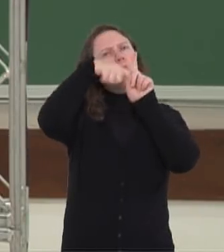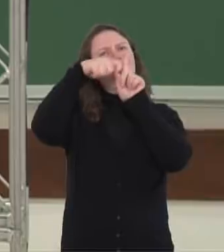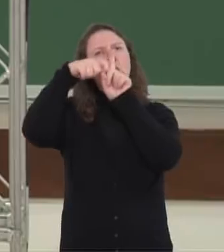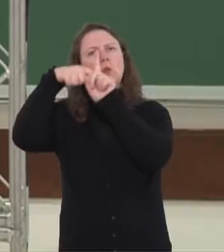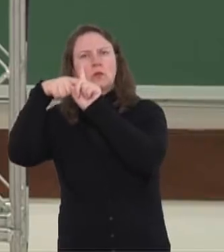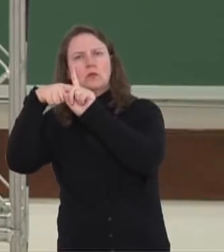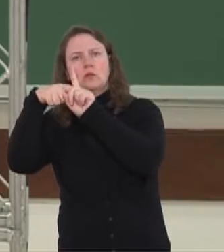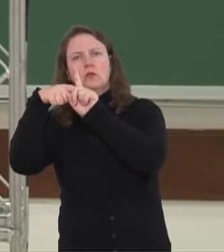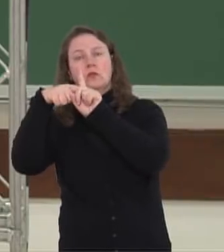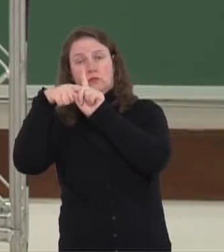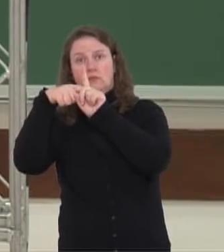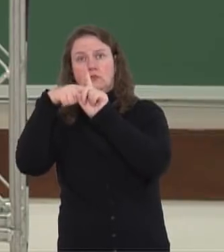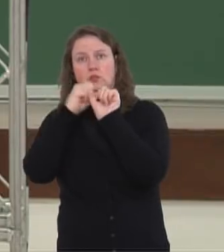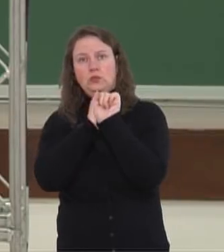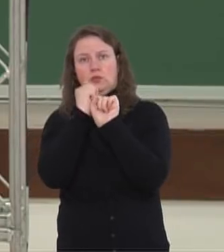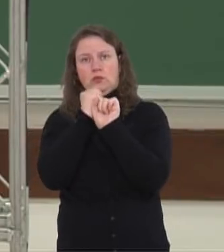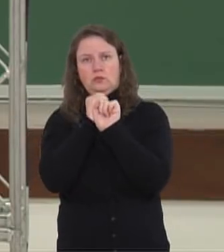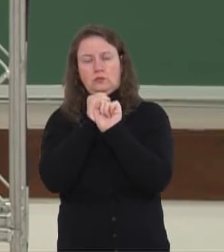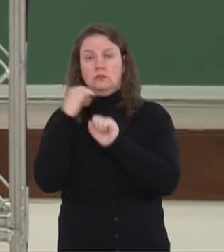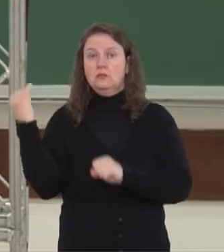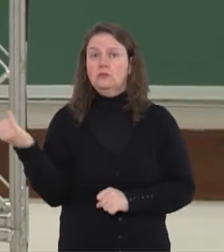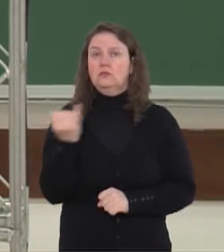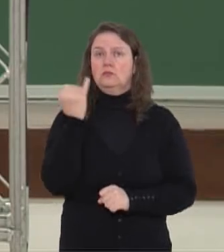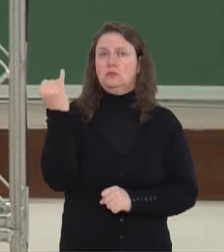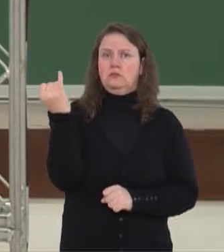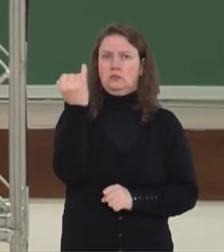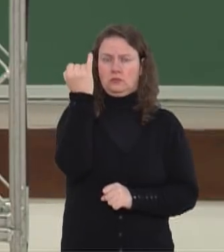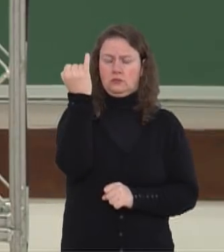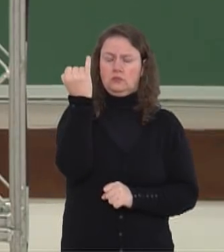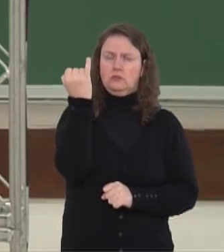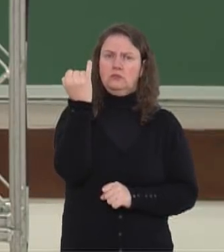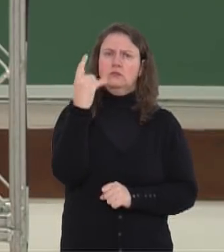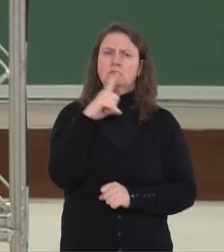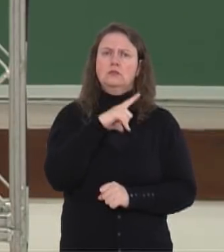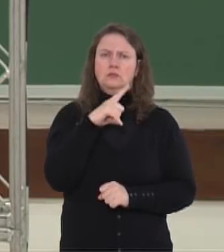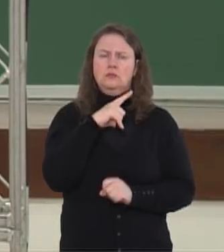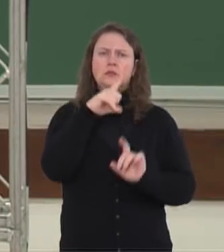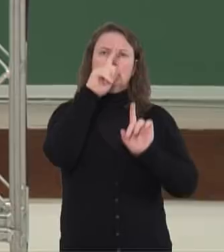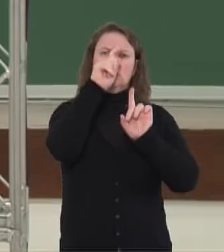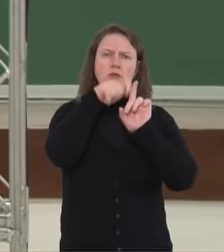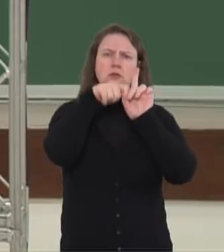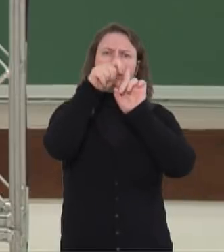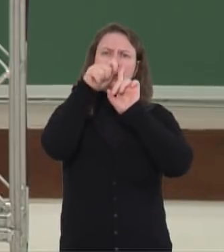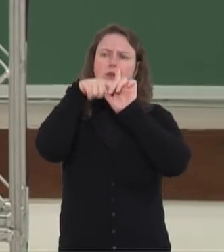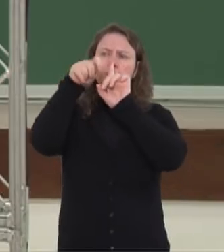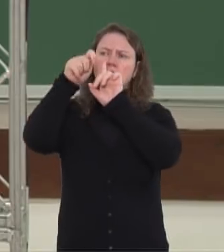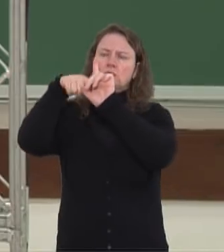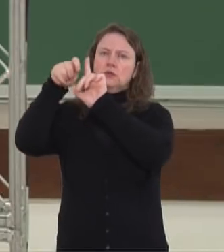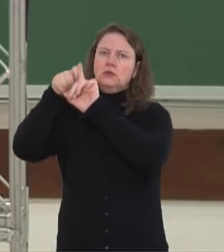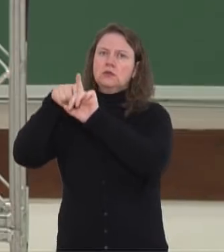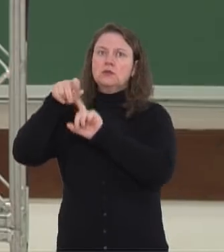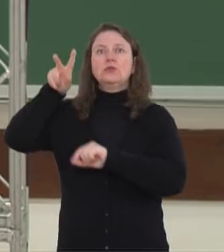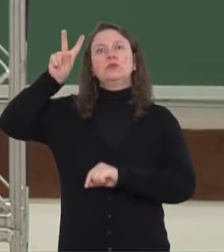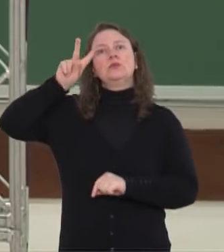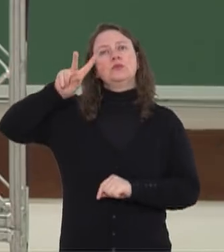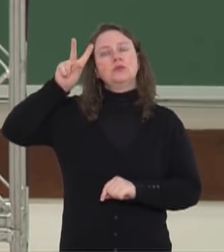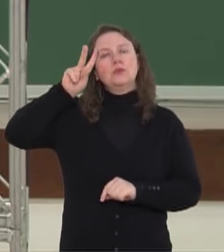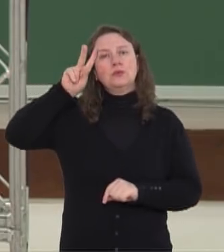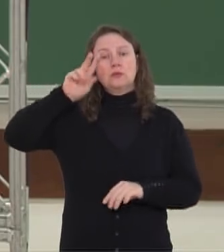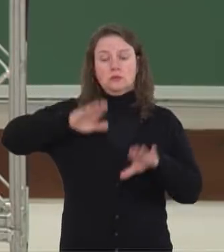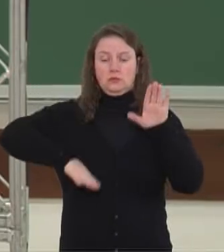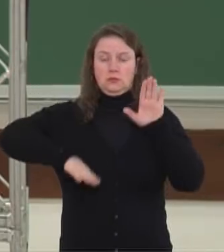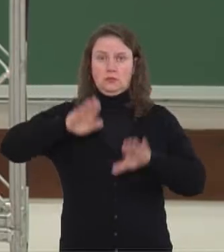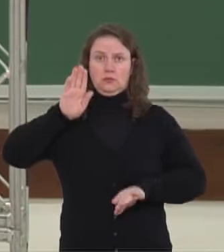ano? É importante que a gente sempre tenha os meses em mente, porque lembra, às vezes